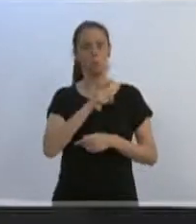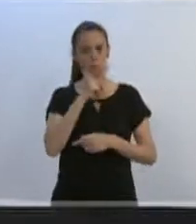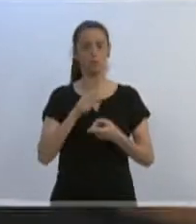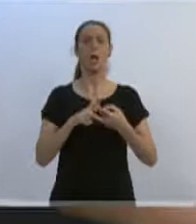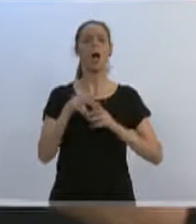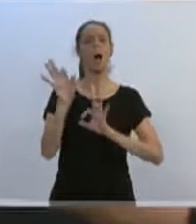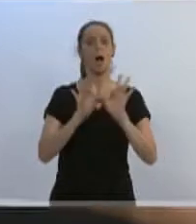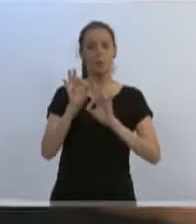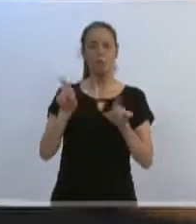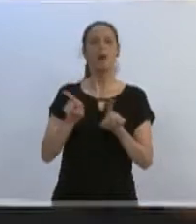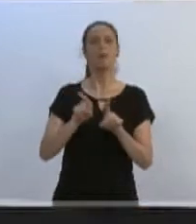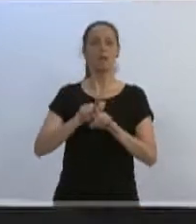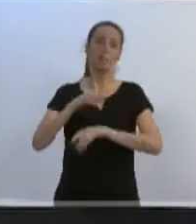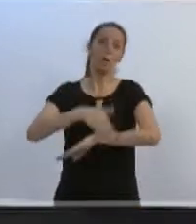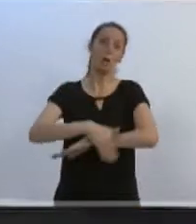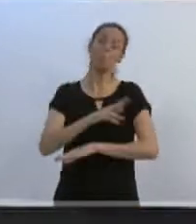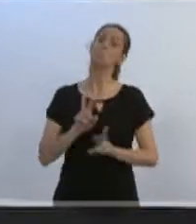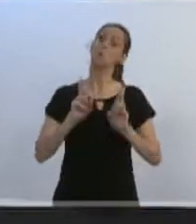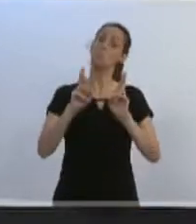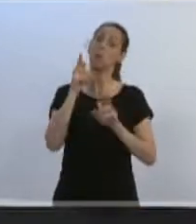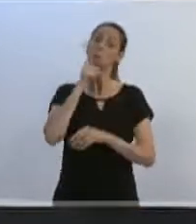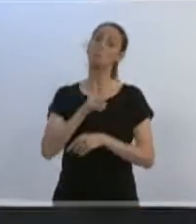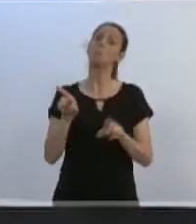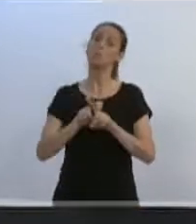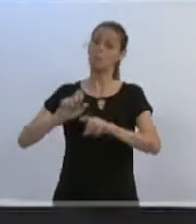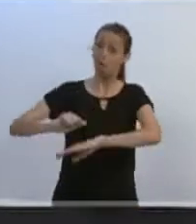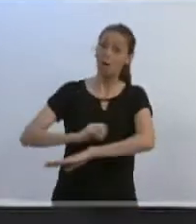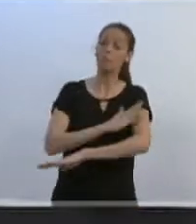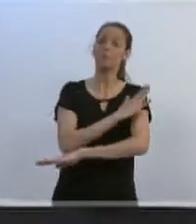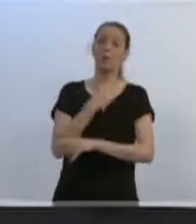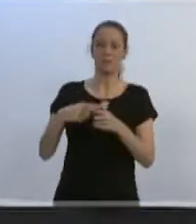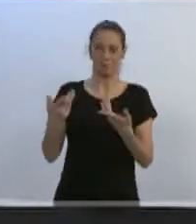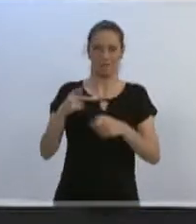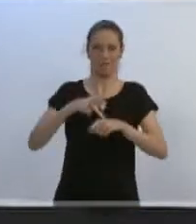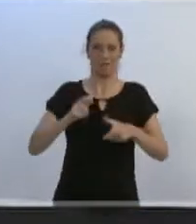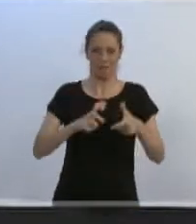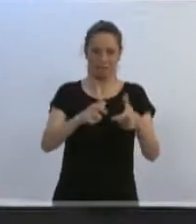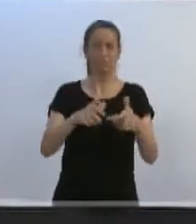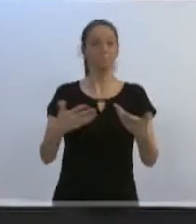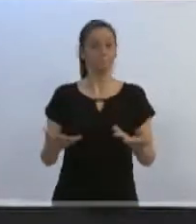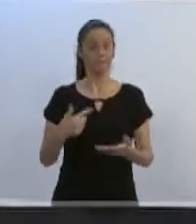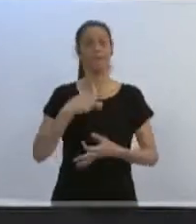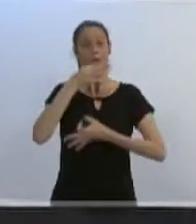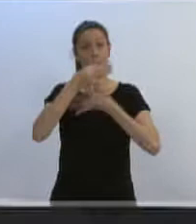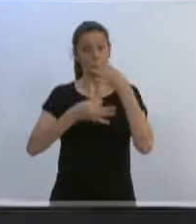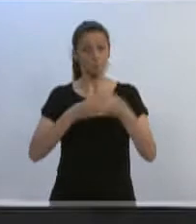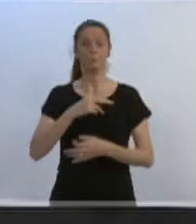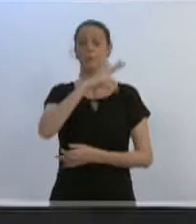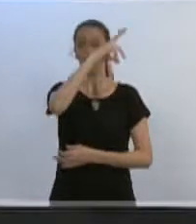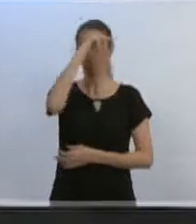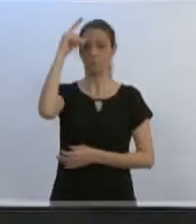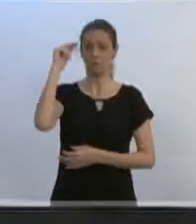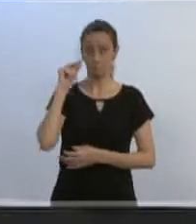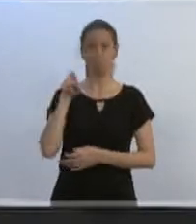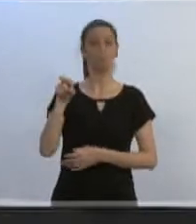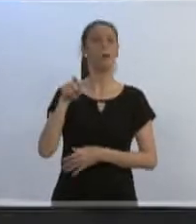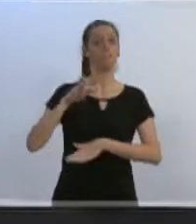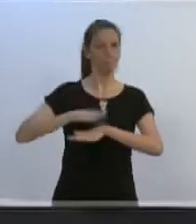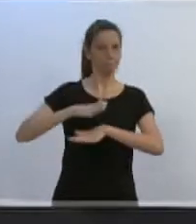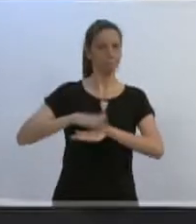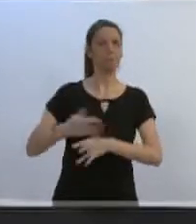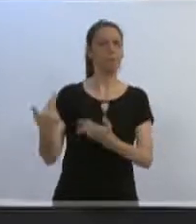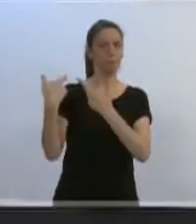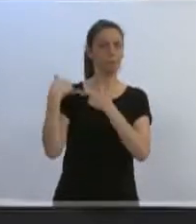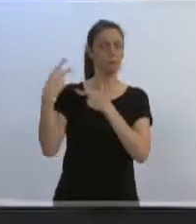quem sabe sai até asfaltada essa via né então eu sugiro né o executivo que faça né a sua